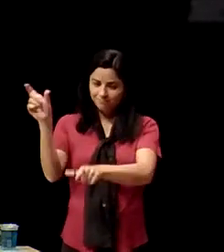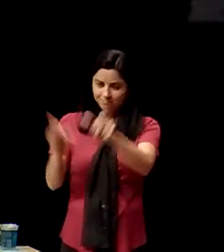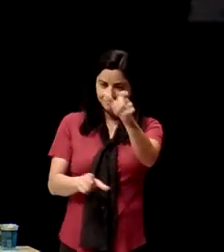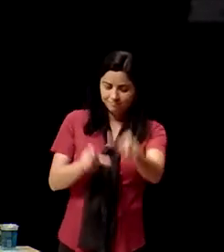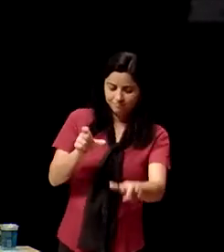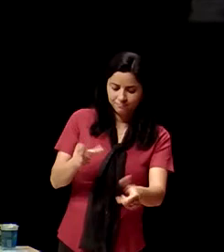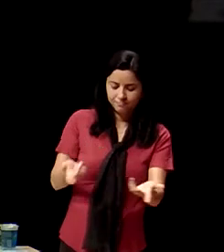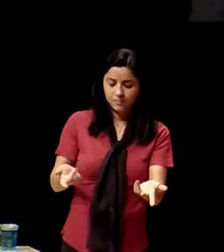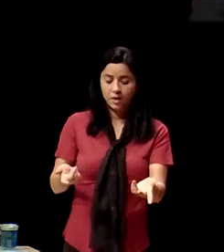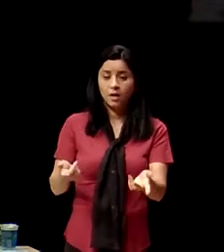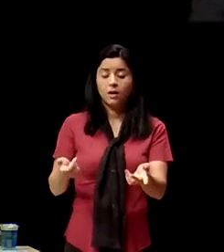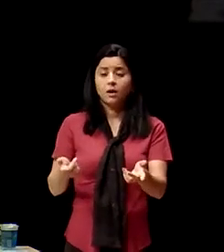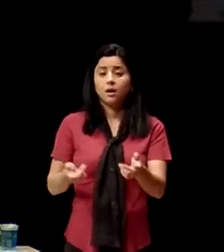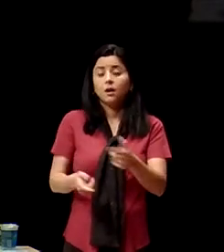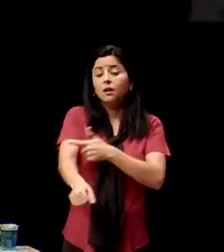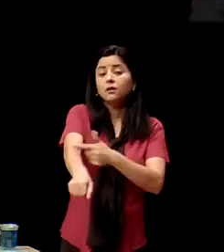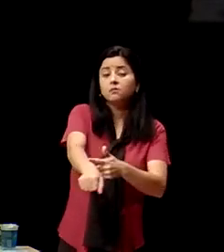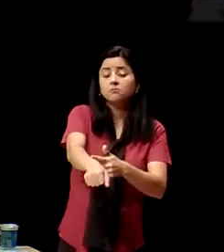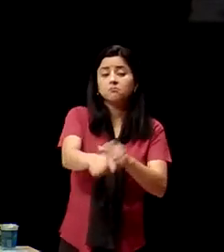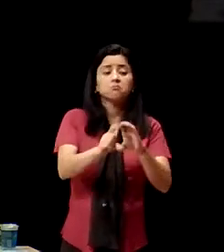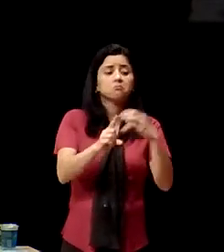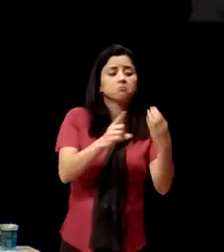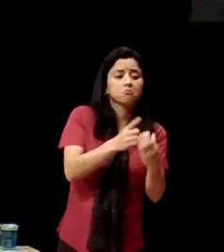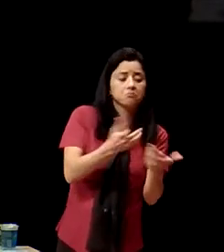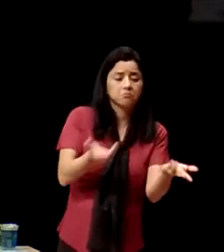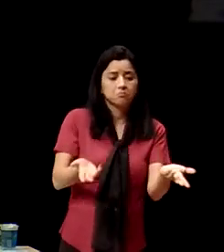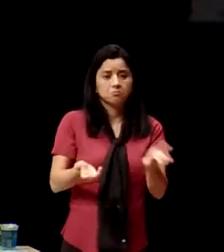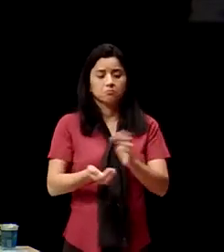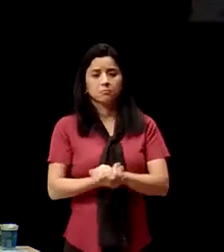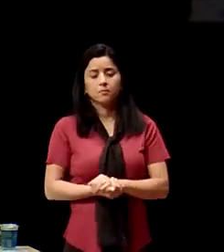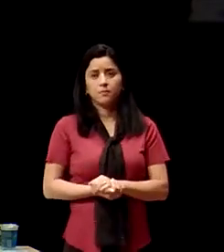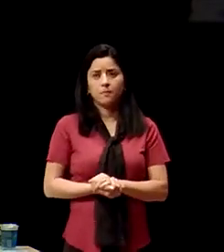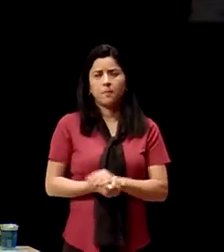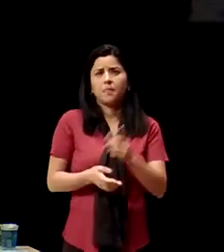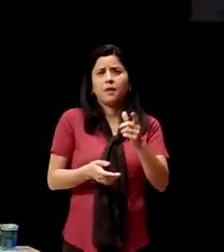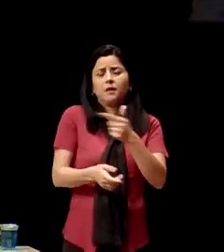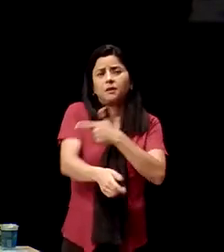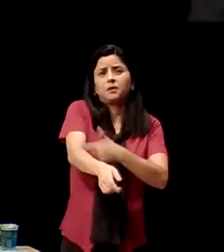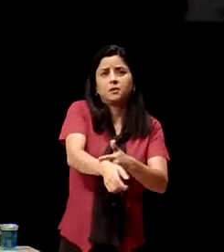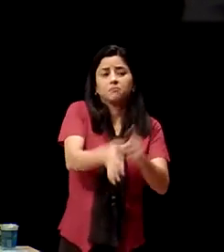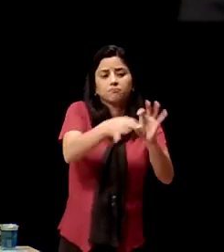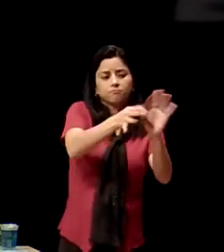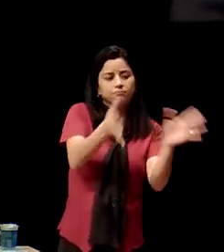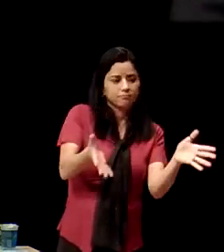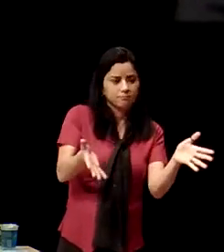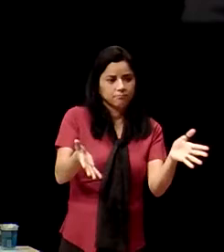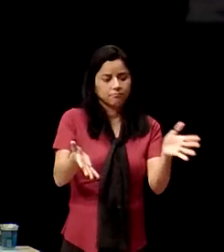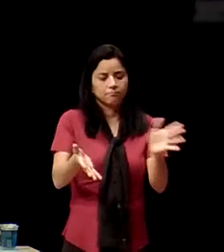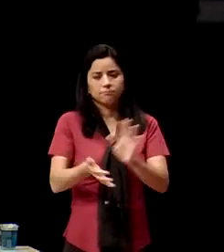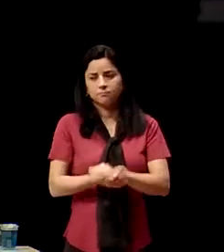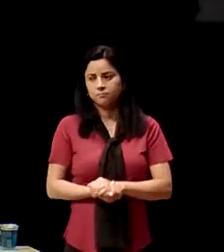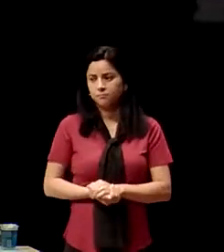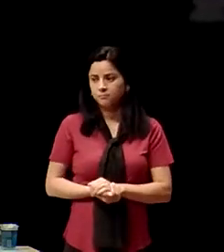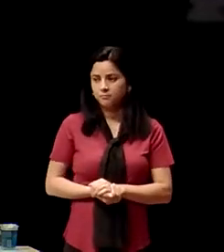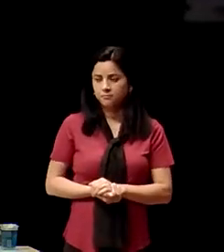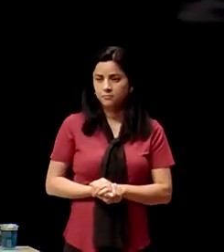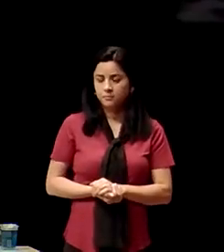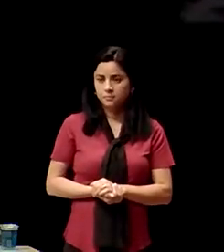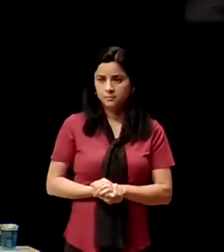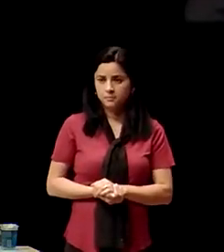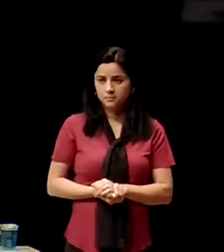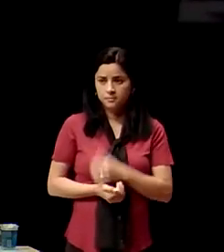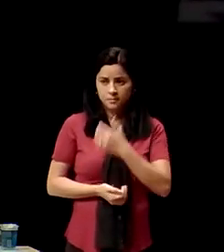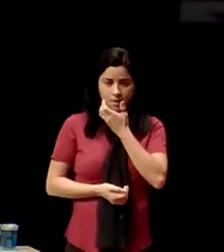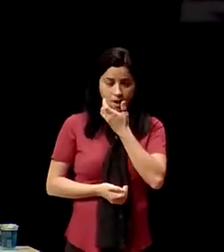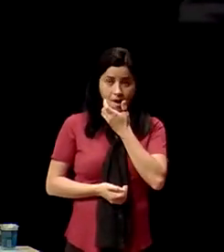Popular education. Na educação popular. Liberal education. Na educação liberal. Institutional child